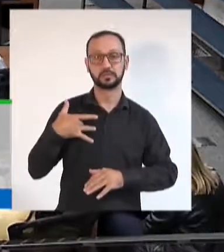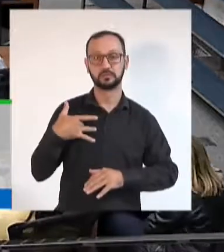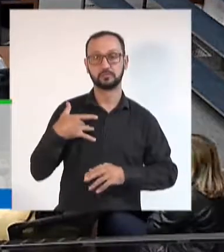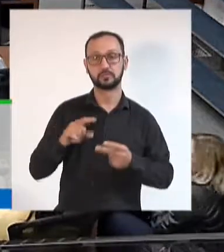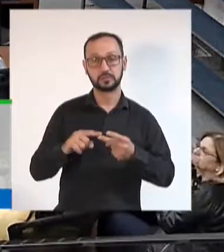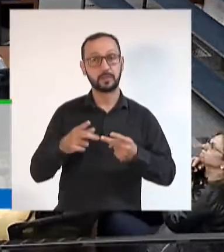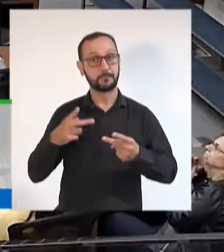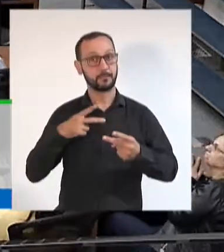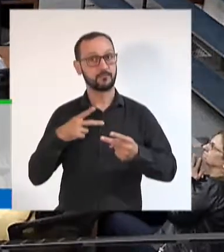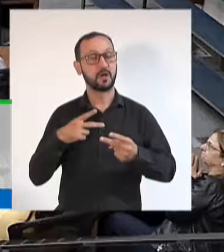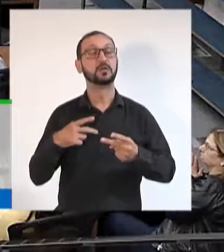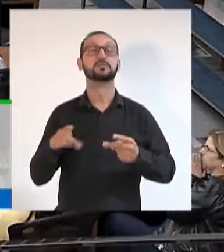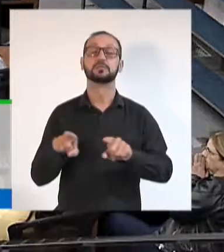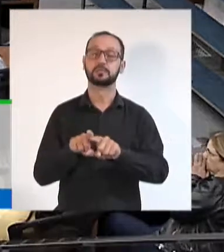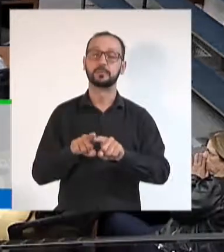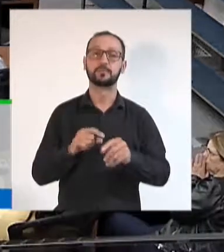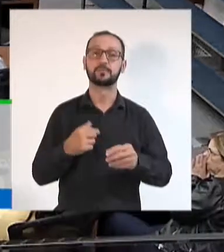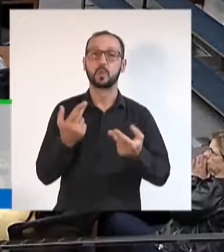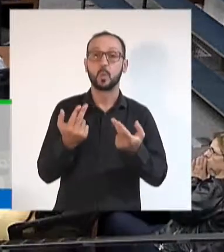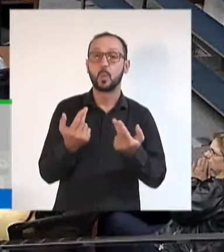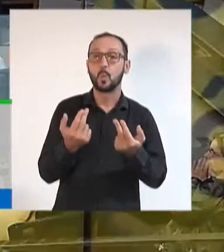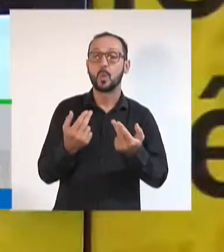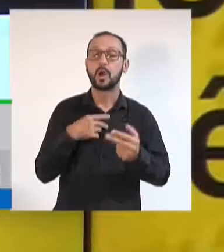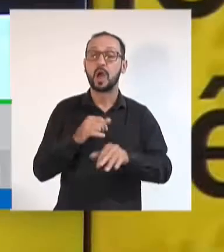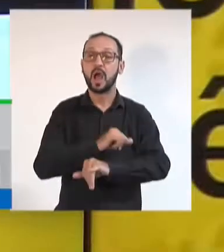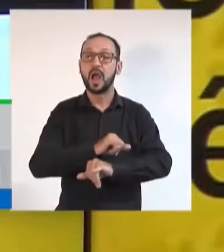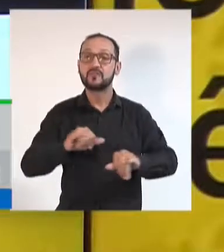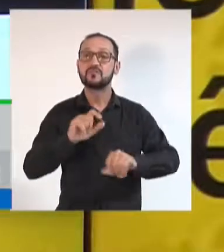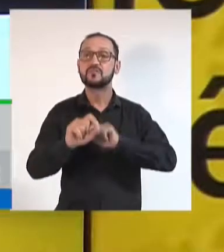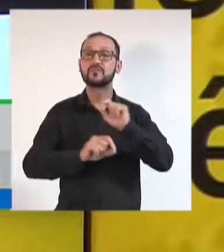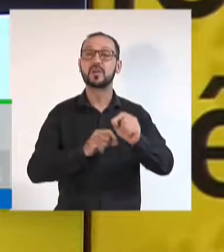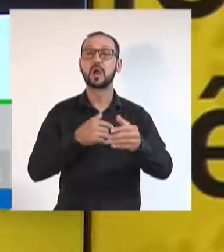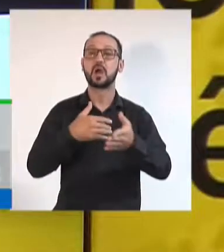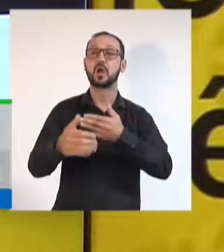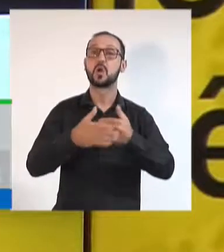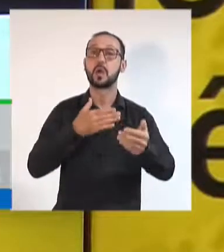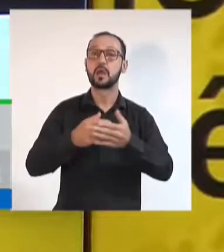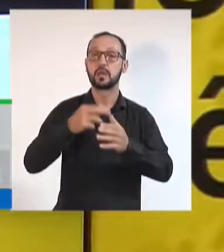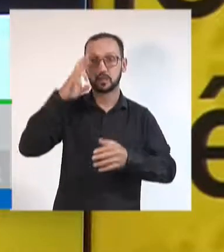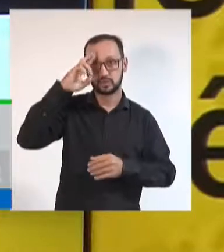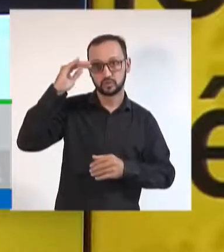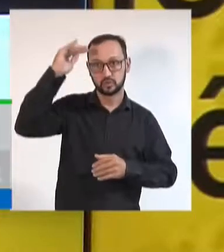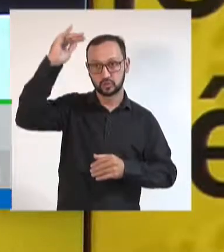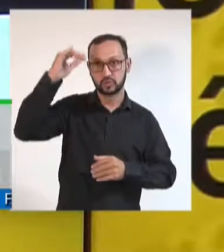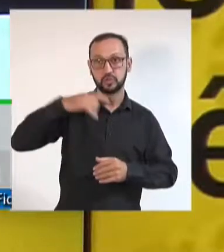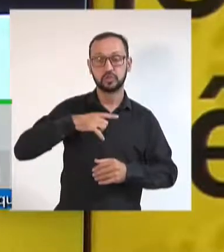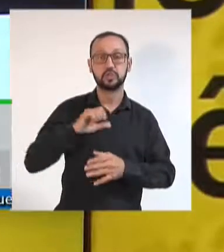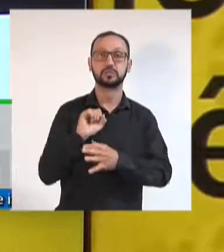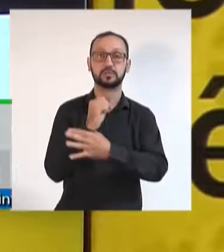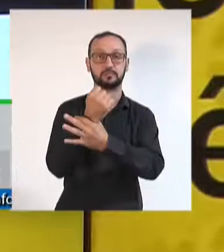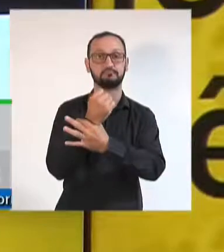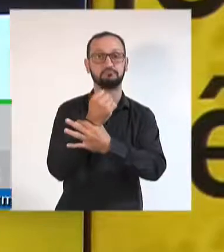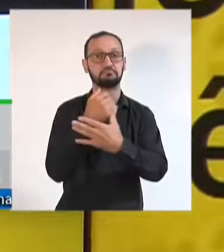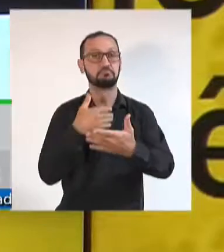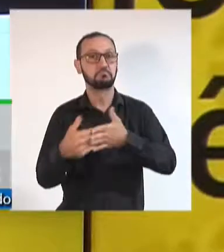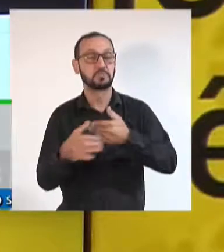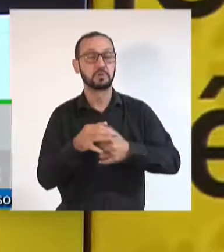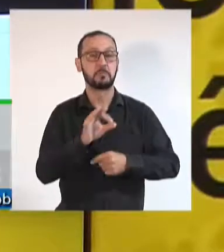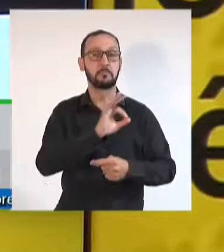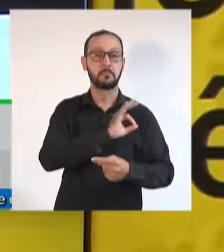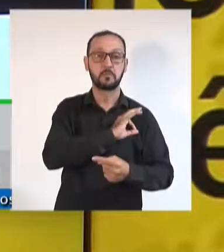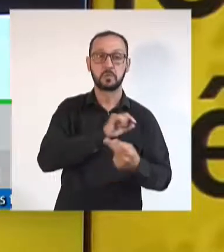e privados, bem como obrigatoriamente comunicados a qualquer autoridade de segurança, seja a